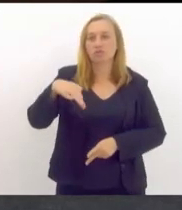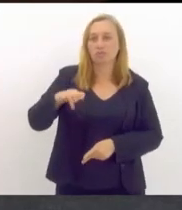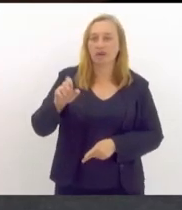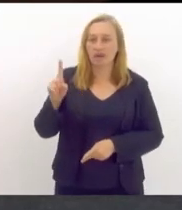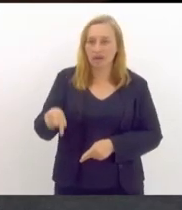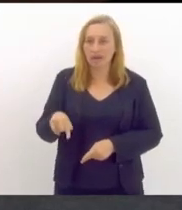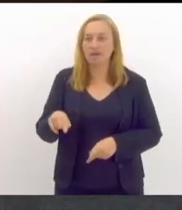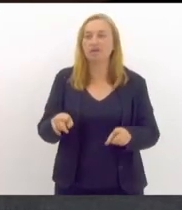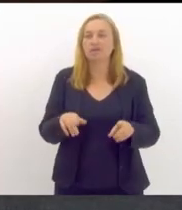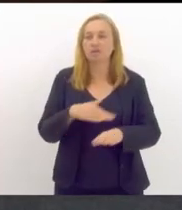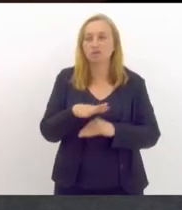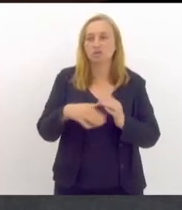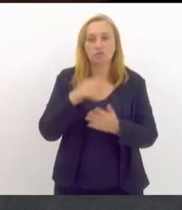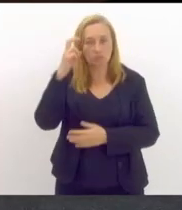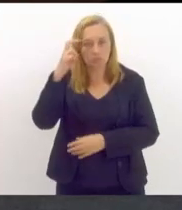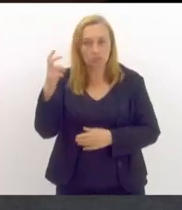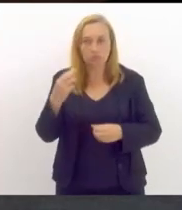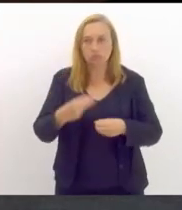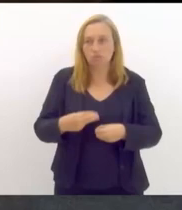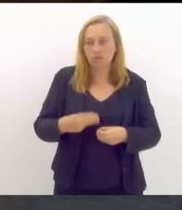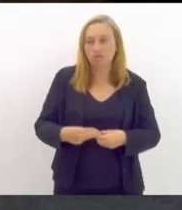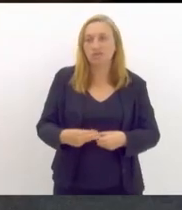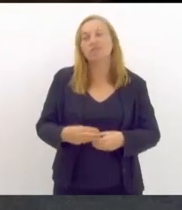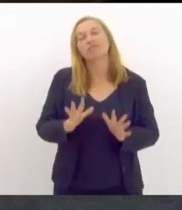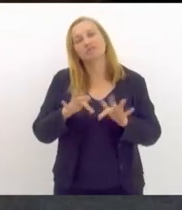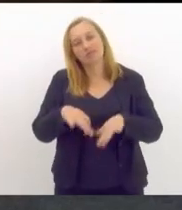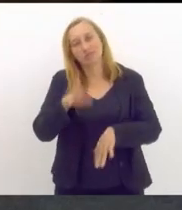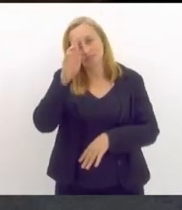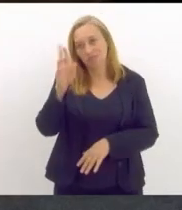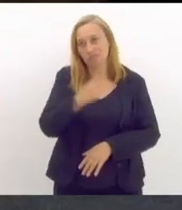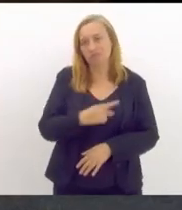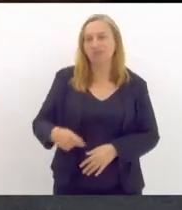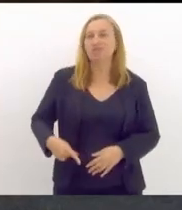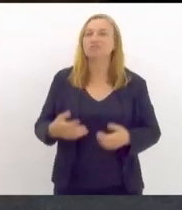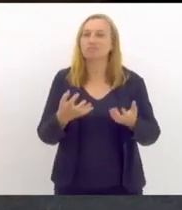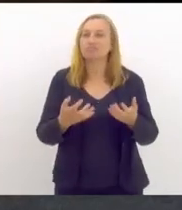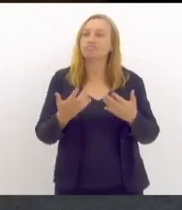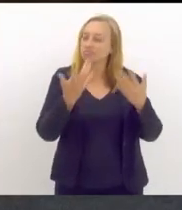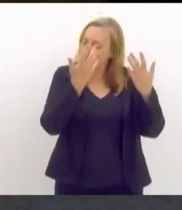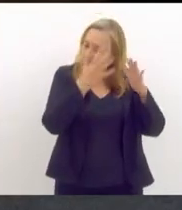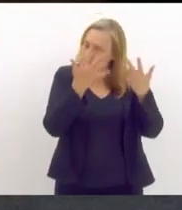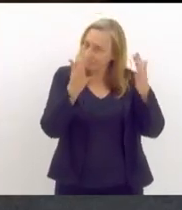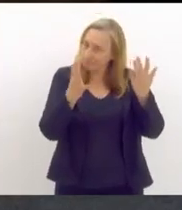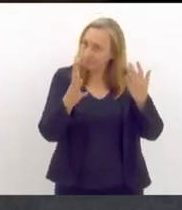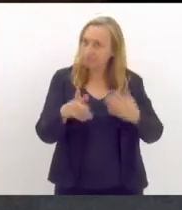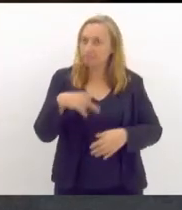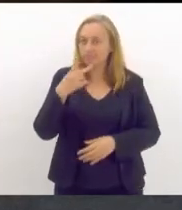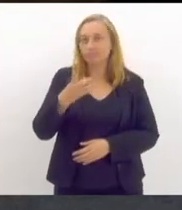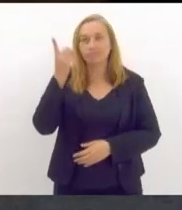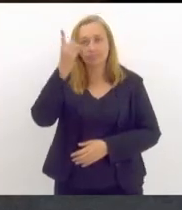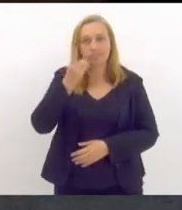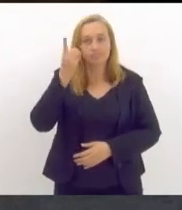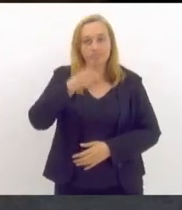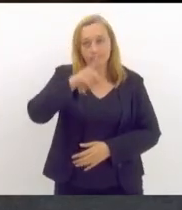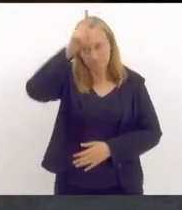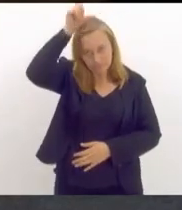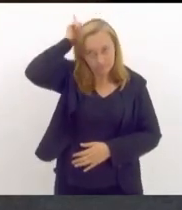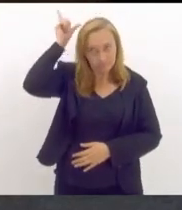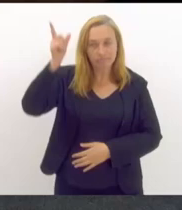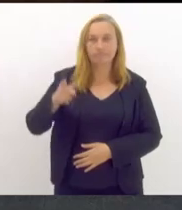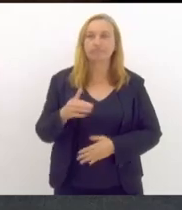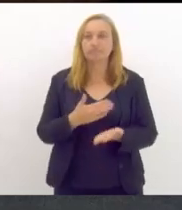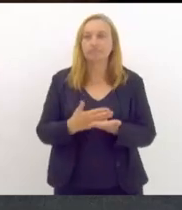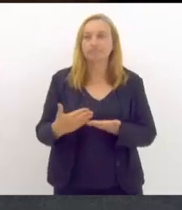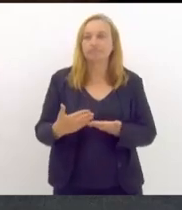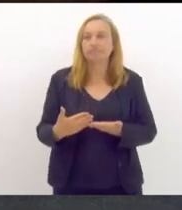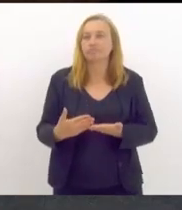e pra toda cultura daquele município e para encerrar Presidente eu queria que saudar a fala do deputado Luiz Paulo que no